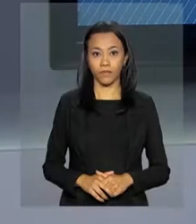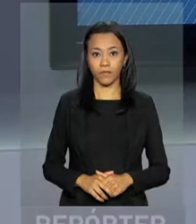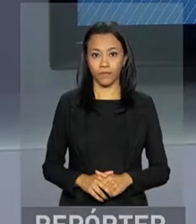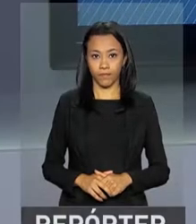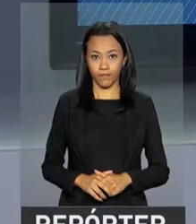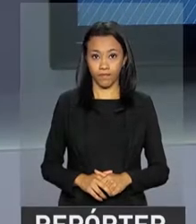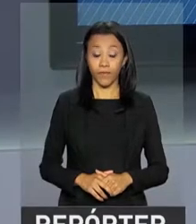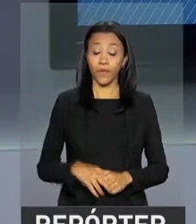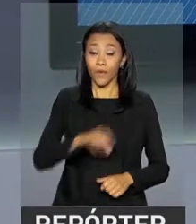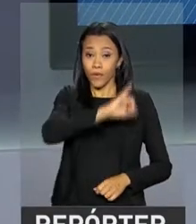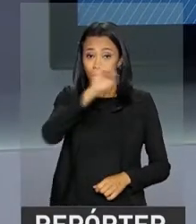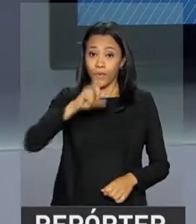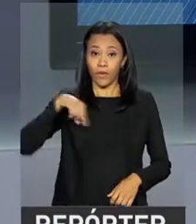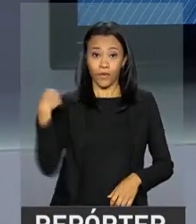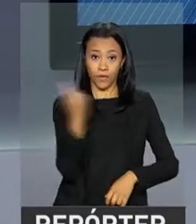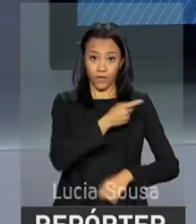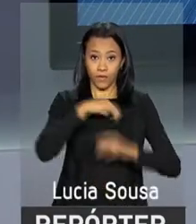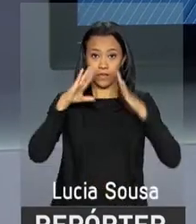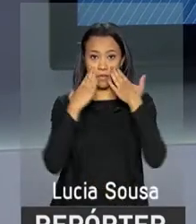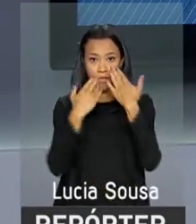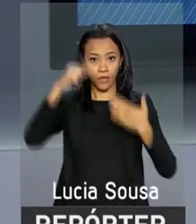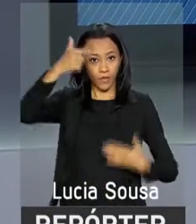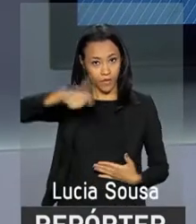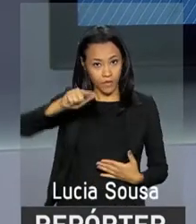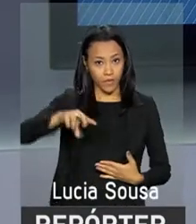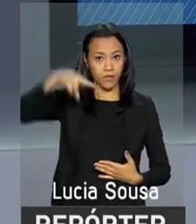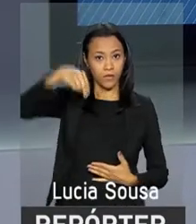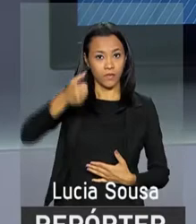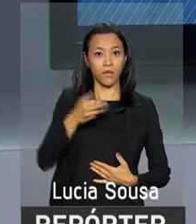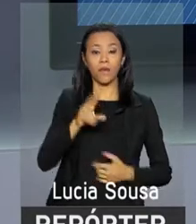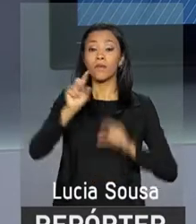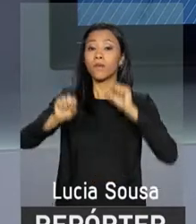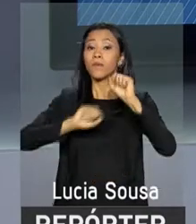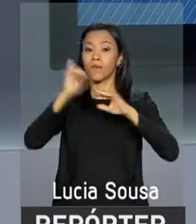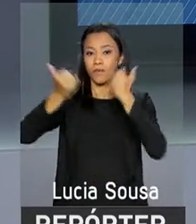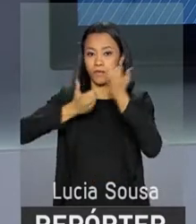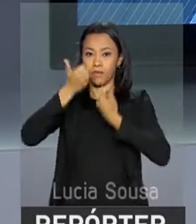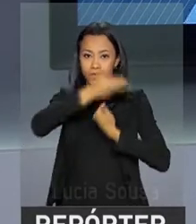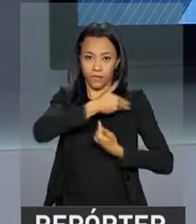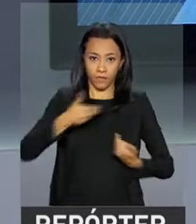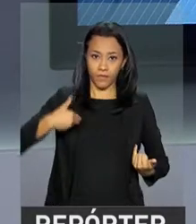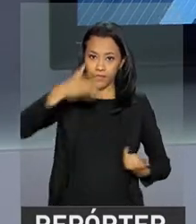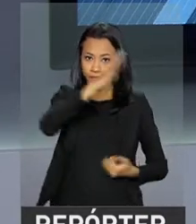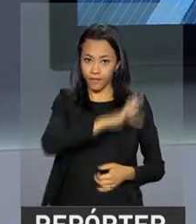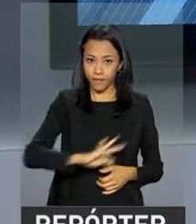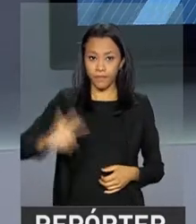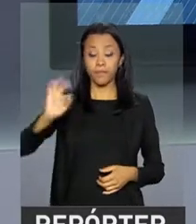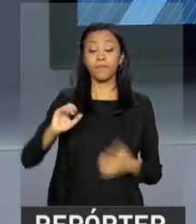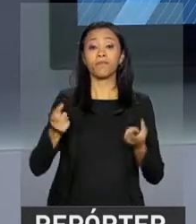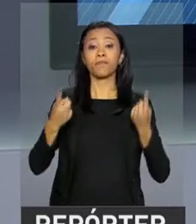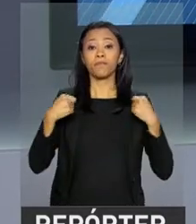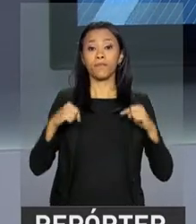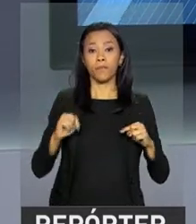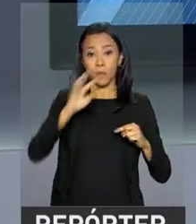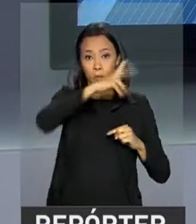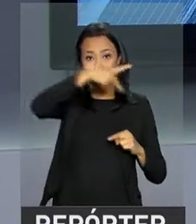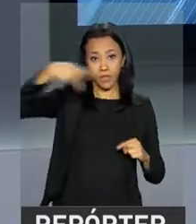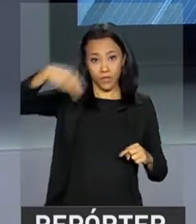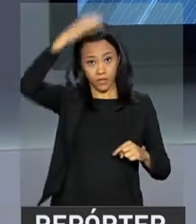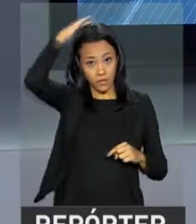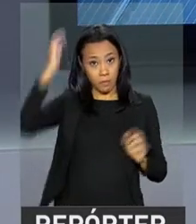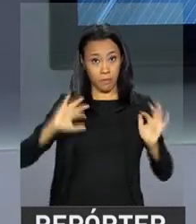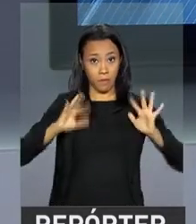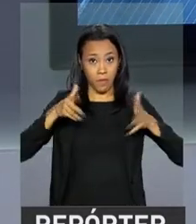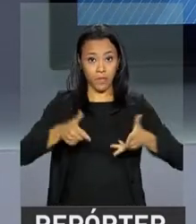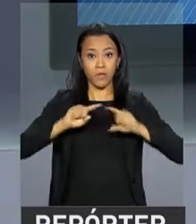o la no ar mais uma edição do repórter nbr com as notícias do governo federal o presidente michel temer participa de reunião